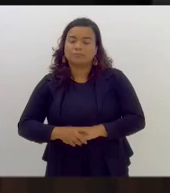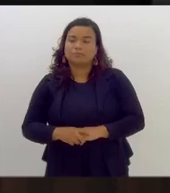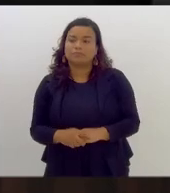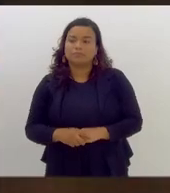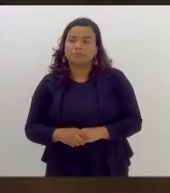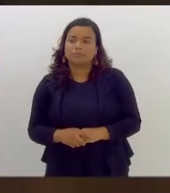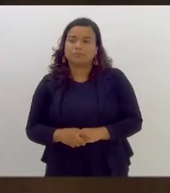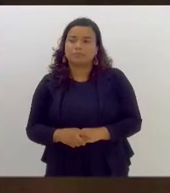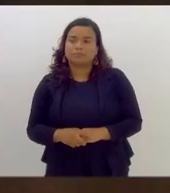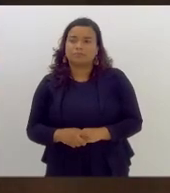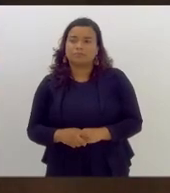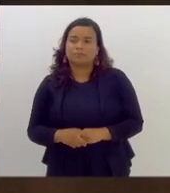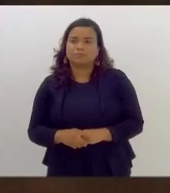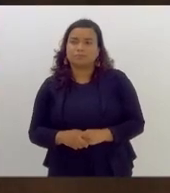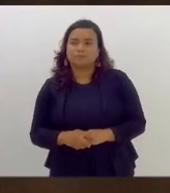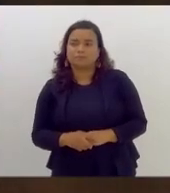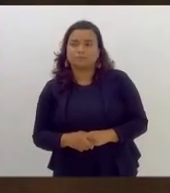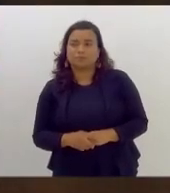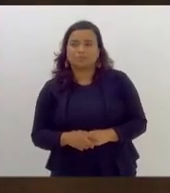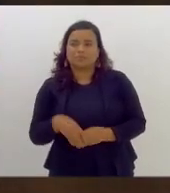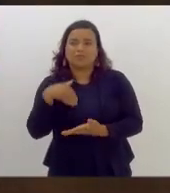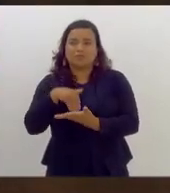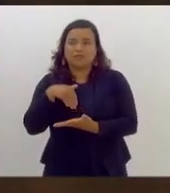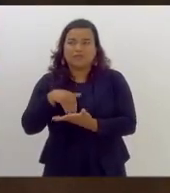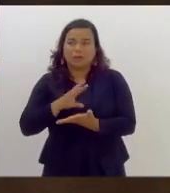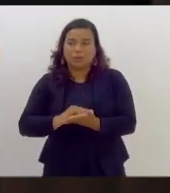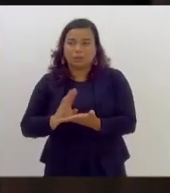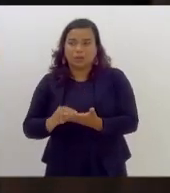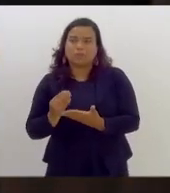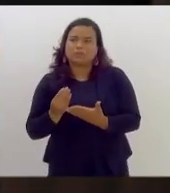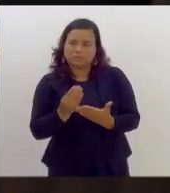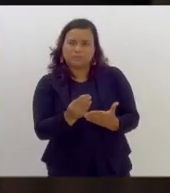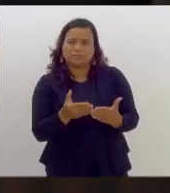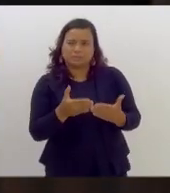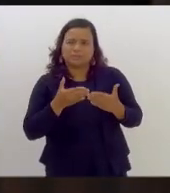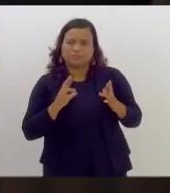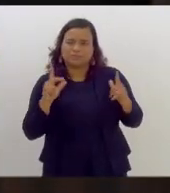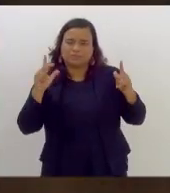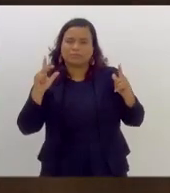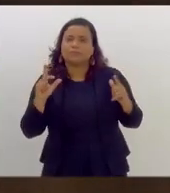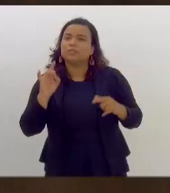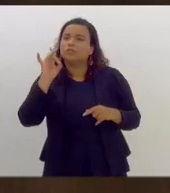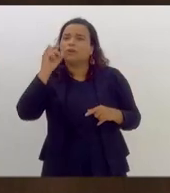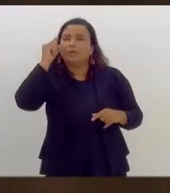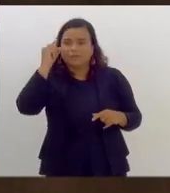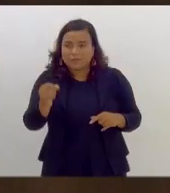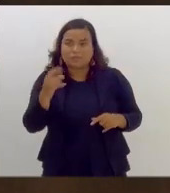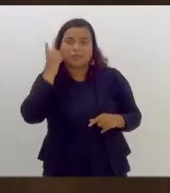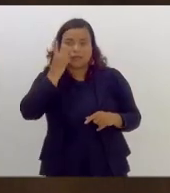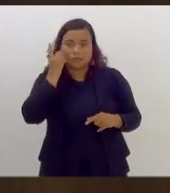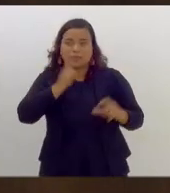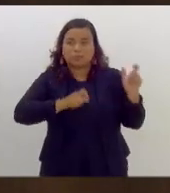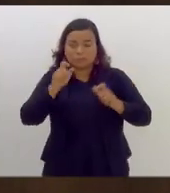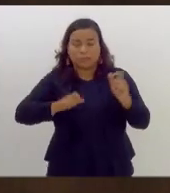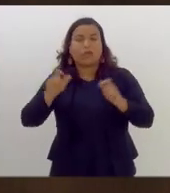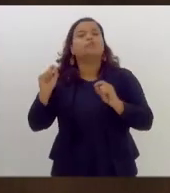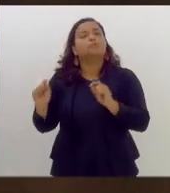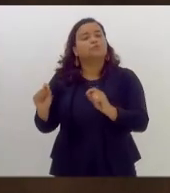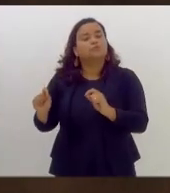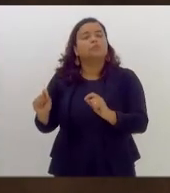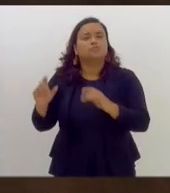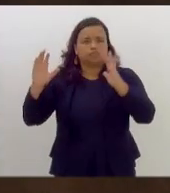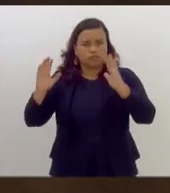Pela ordem. Sempre é o final da pauta, mas vou conceder, Vossa Excelência. Não, só para comunicar aos senhores deputados, que como